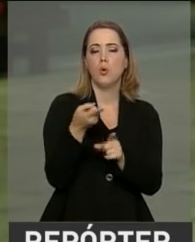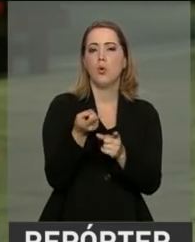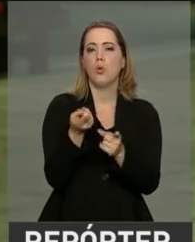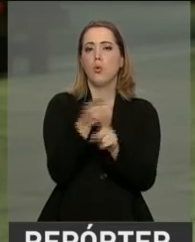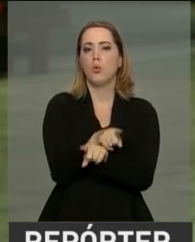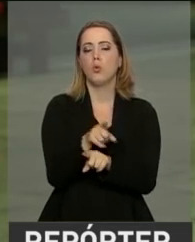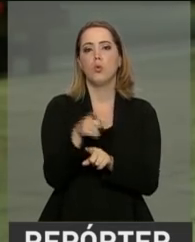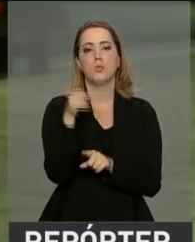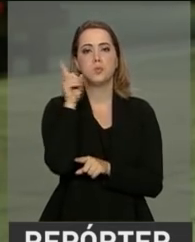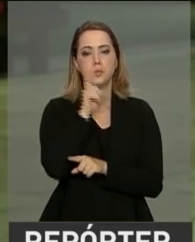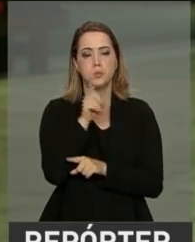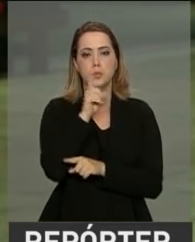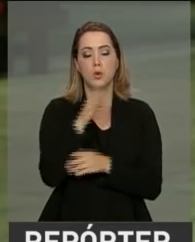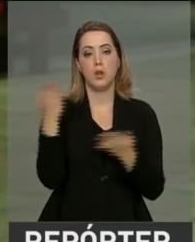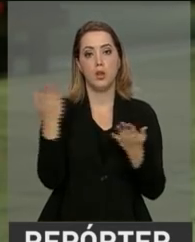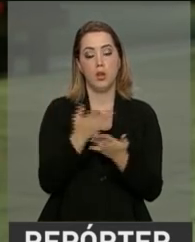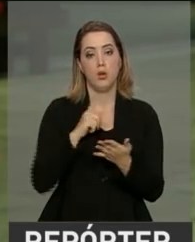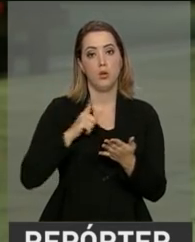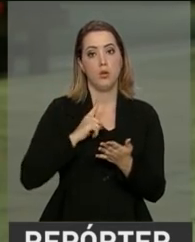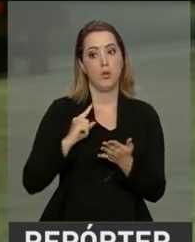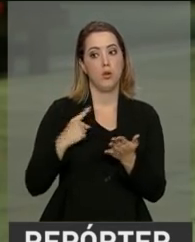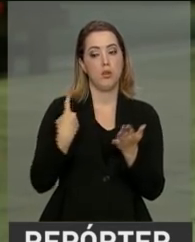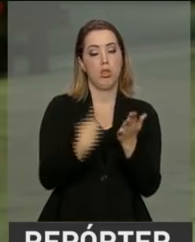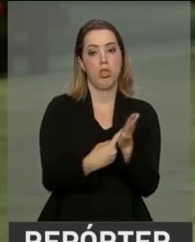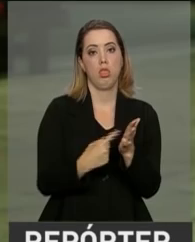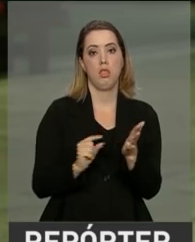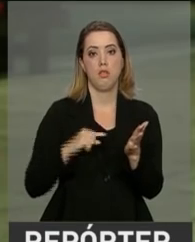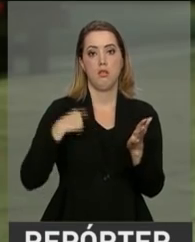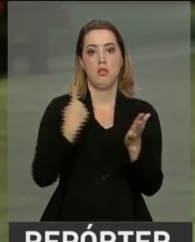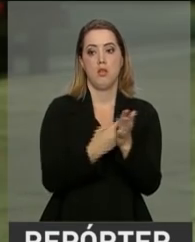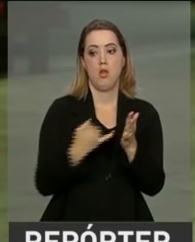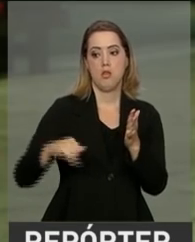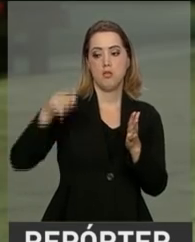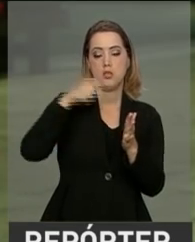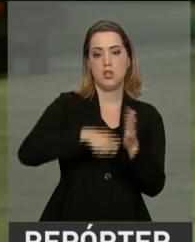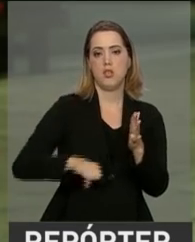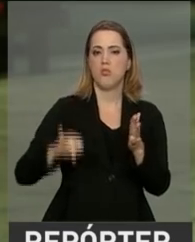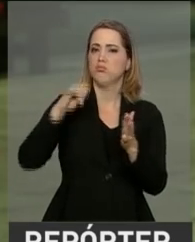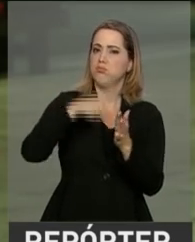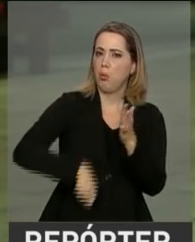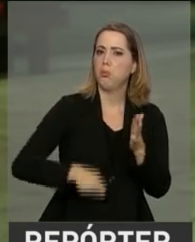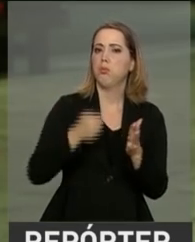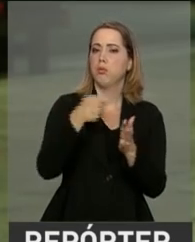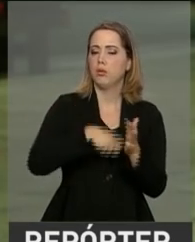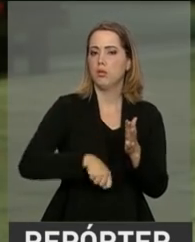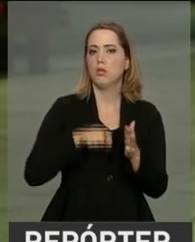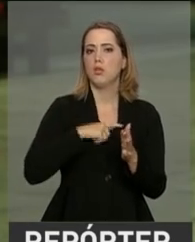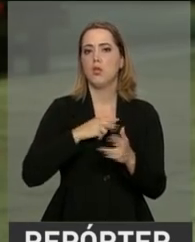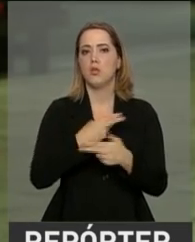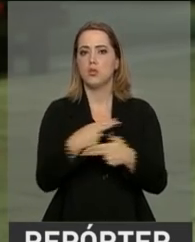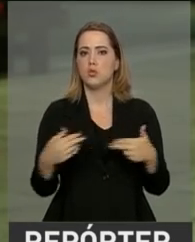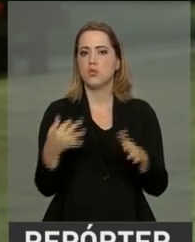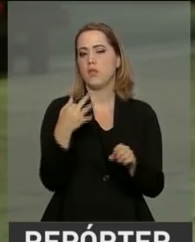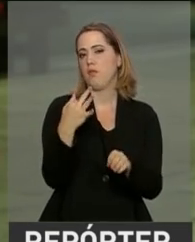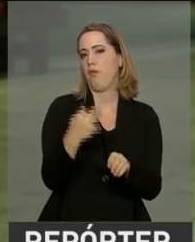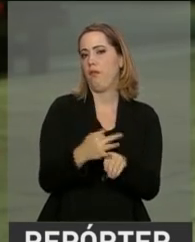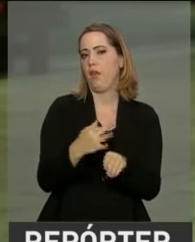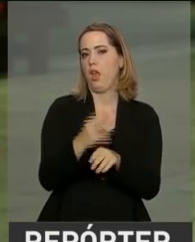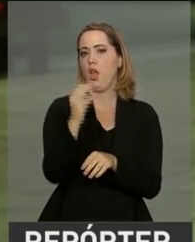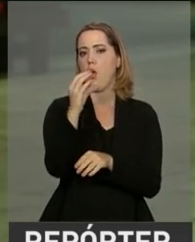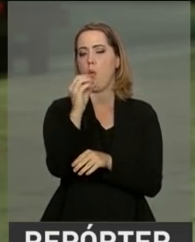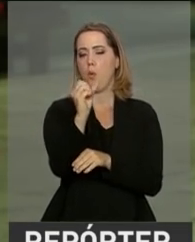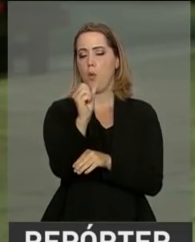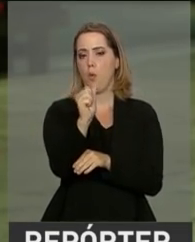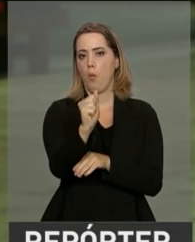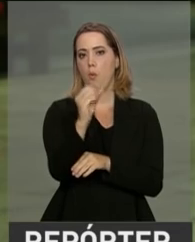Estados Unidos, que está impondo sobretaxas a produtos siderúrgicos brasileiros, como por exemplo, o aço, ao